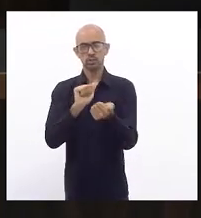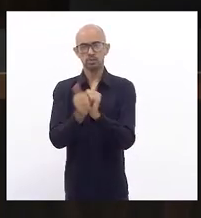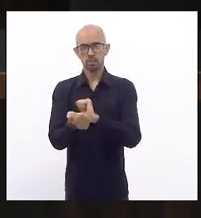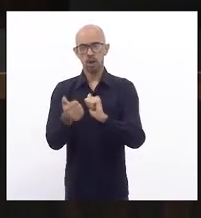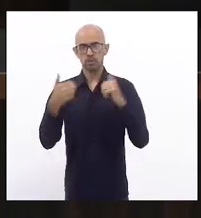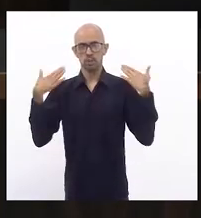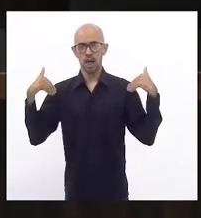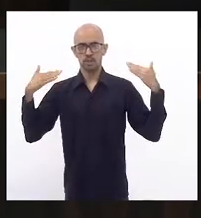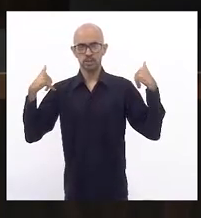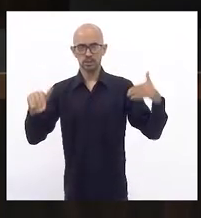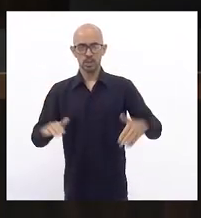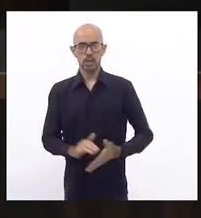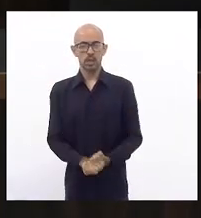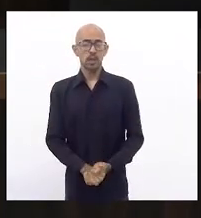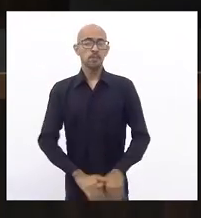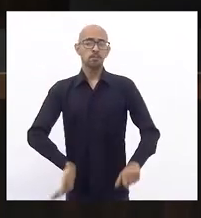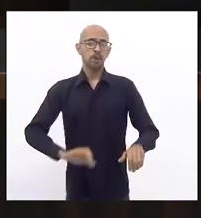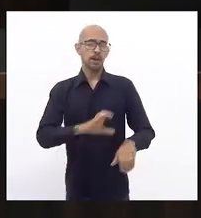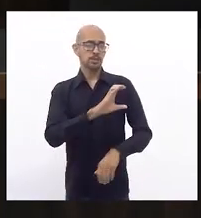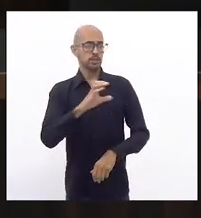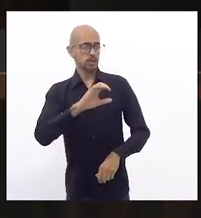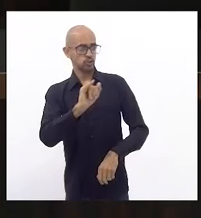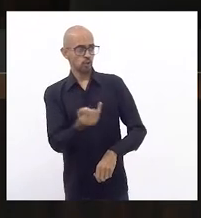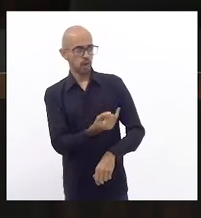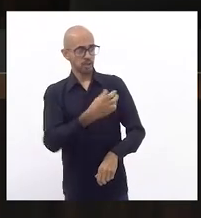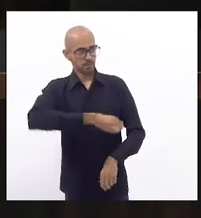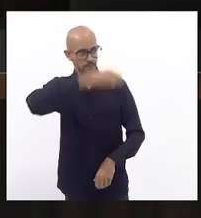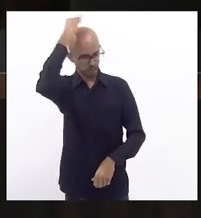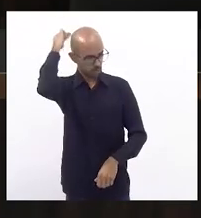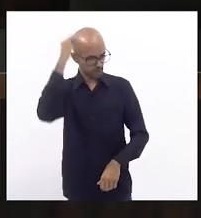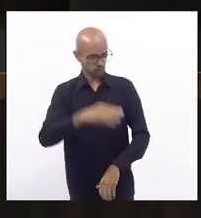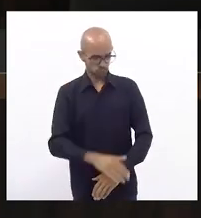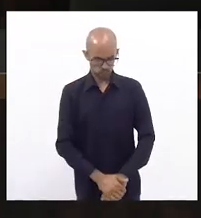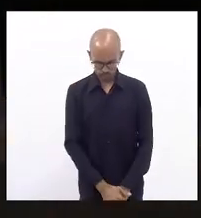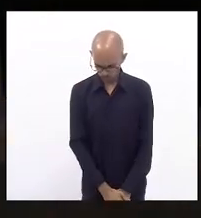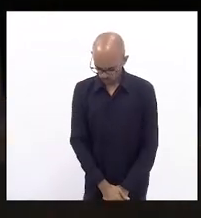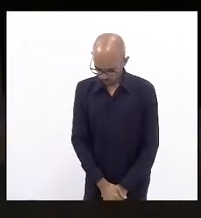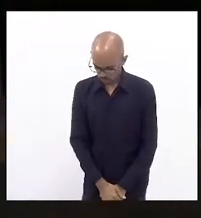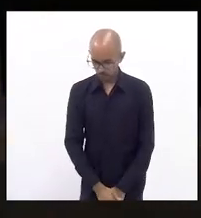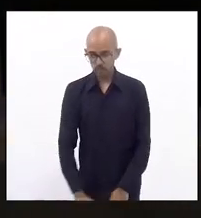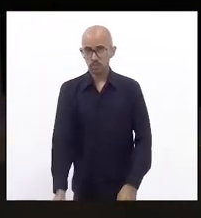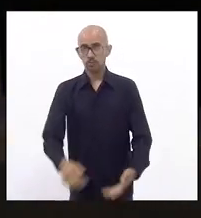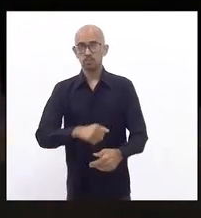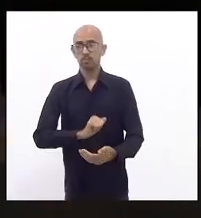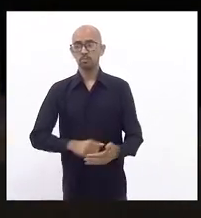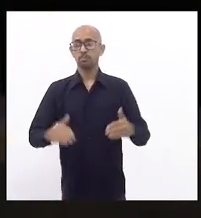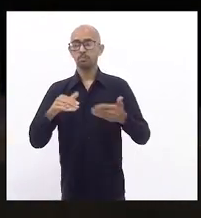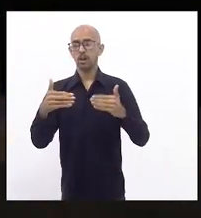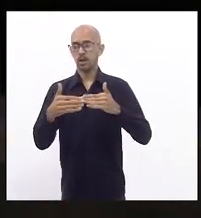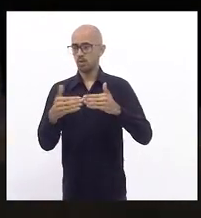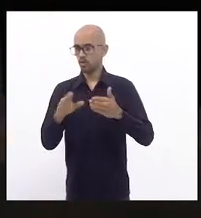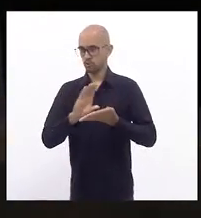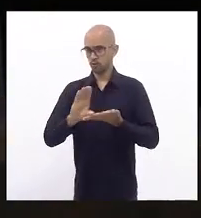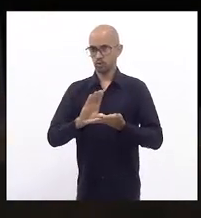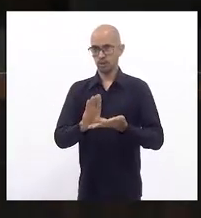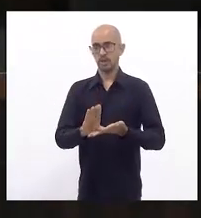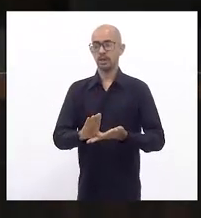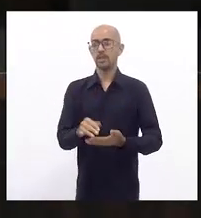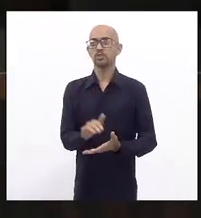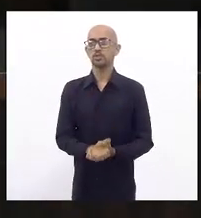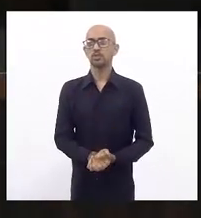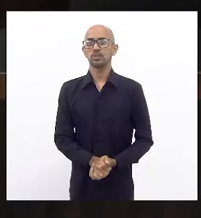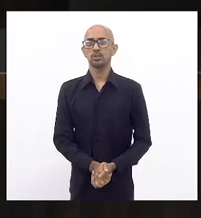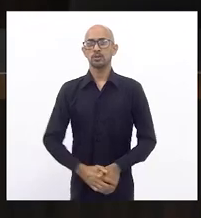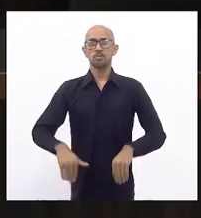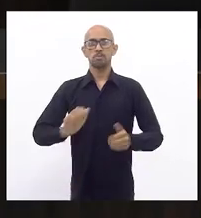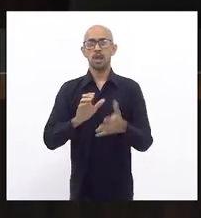Para emitir parecer pela Comissão de Constituição e Justiça, deputado Márcio Pacheco. Parecer pela constitucionalidade. Pela Comissão